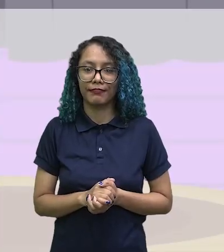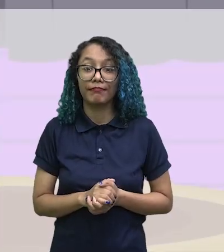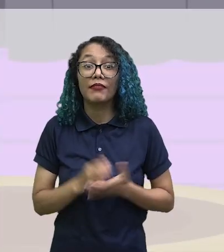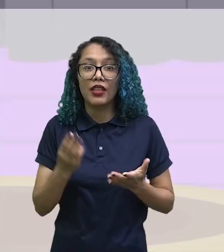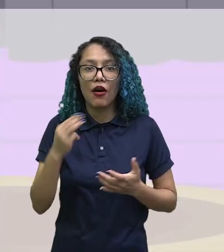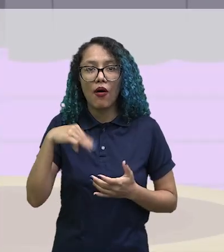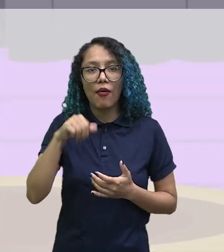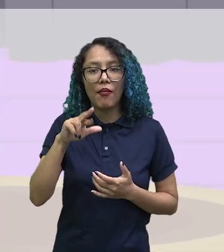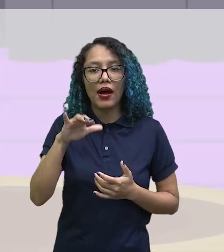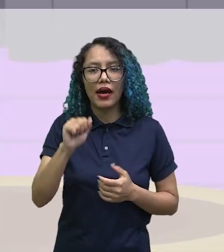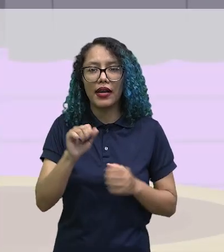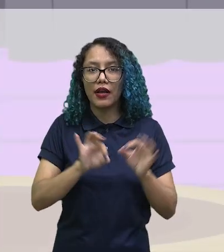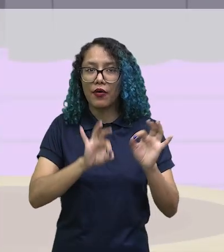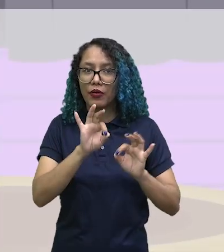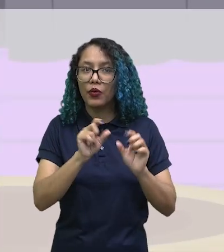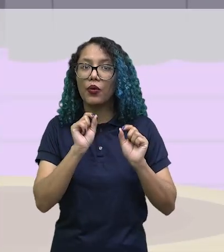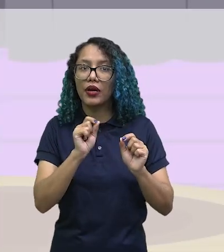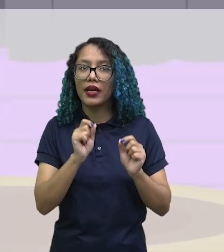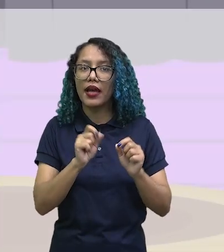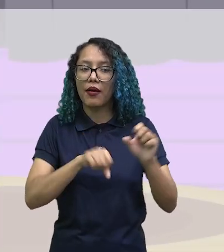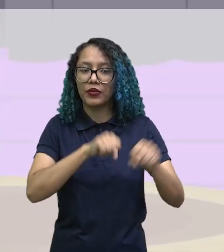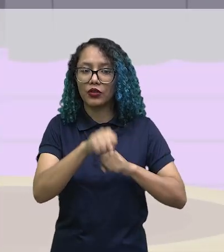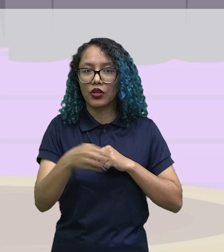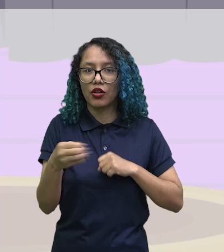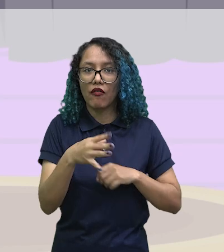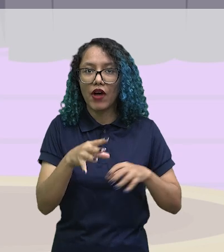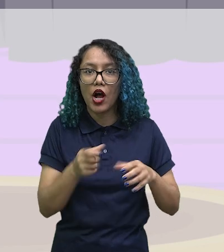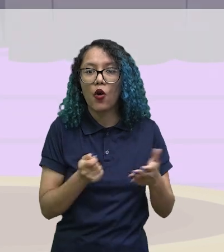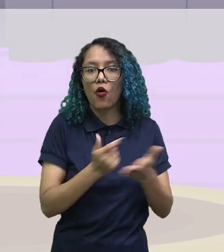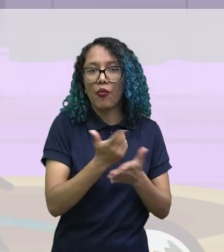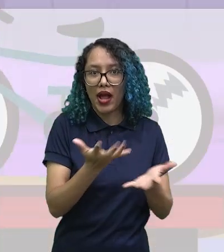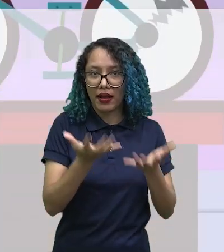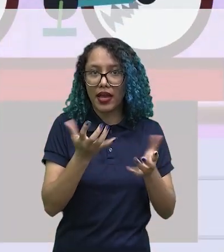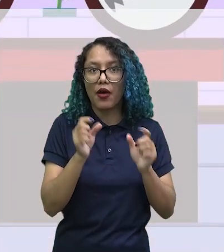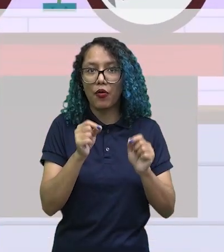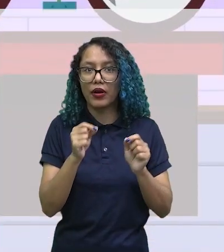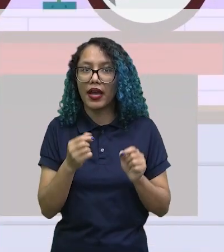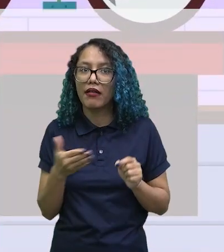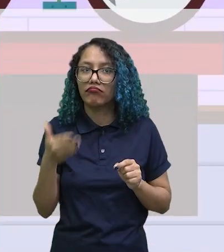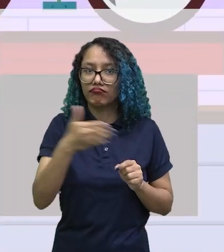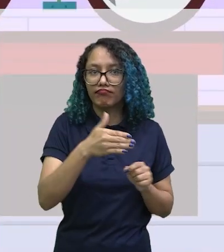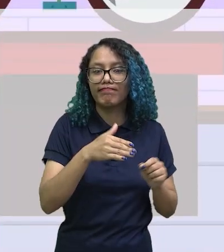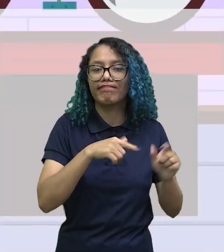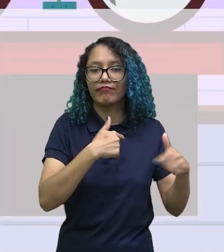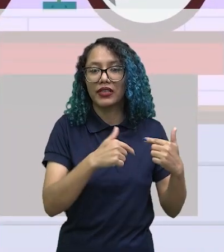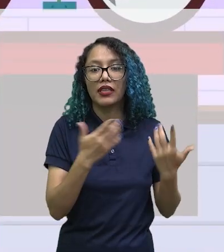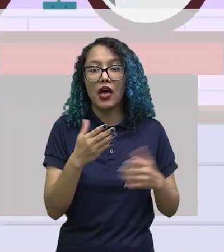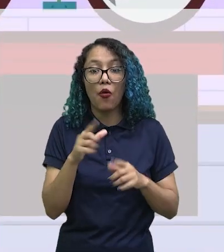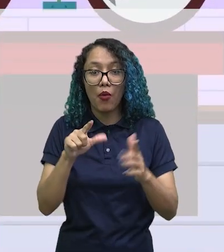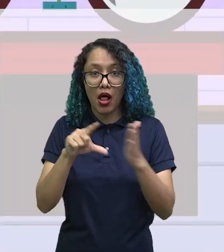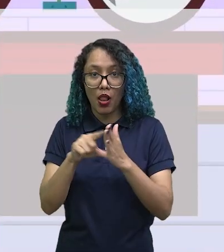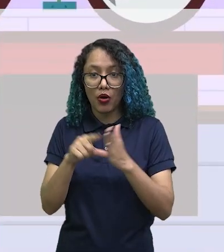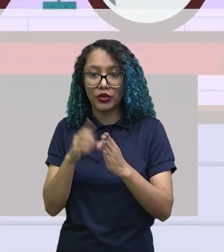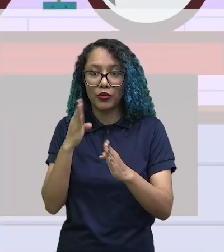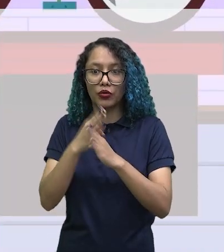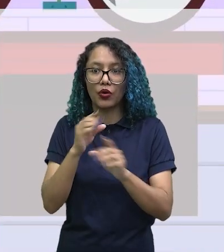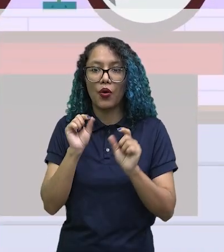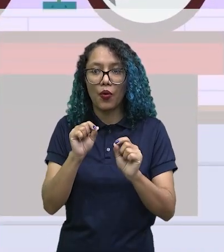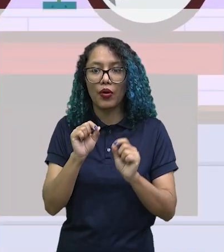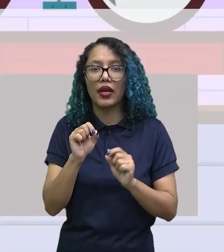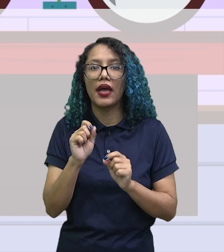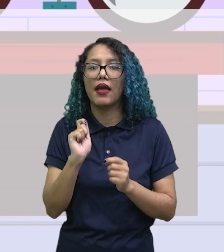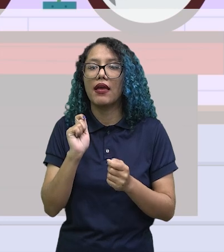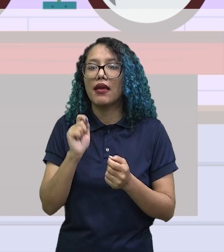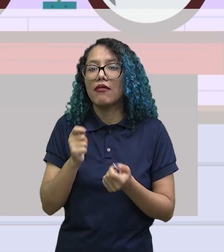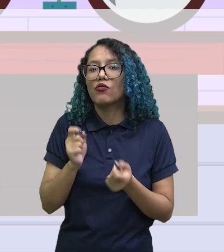Maria está planejando comprar uma bicicleta nova para usar no trajeto até o trabalho. Ela encontrou uma loja que vende a bicicleta por